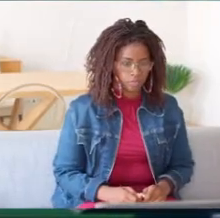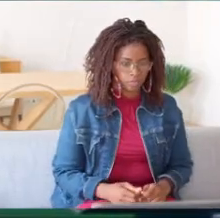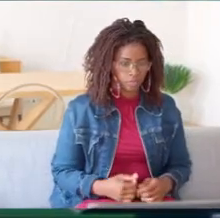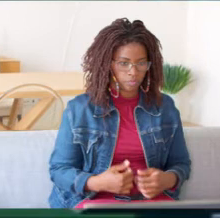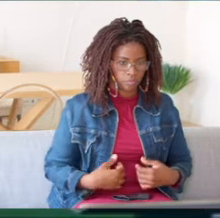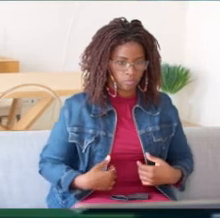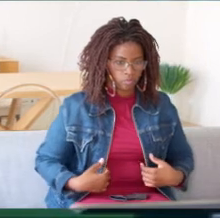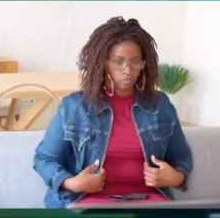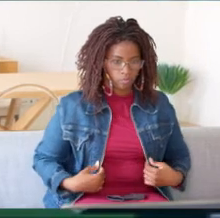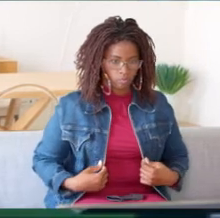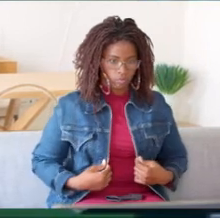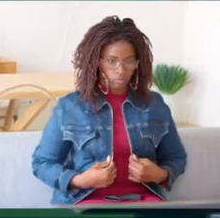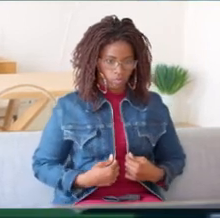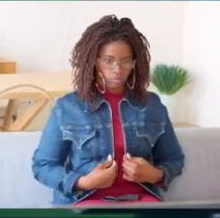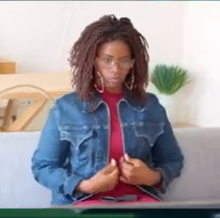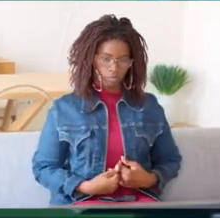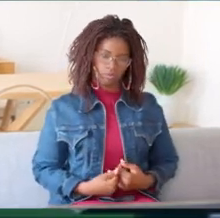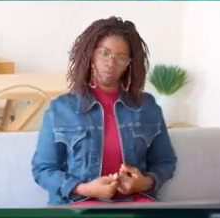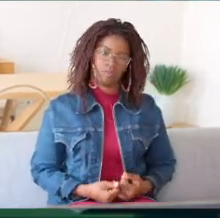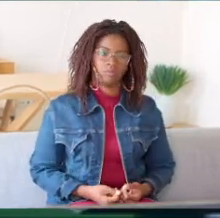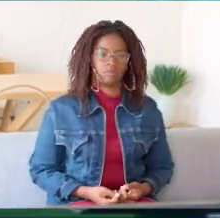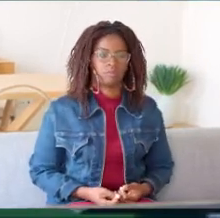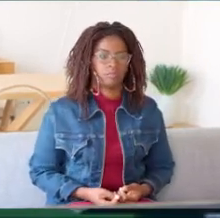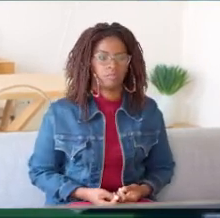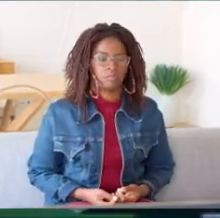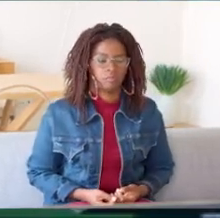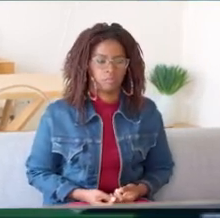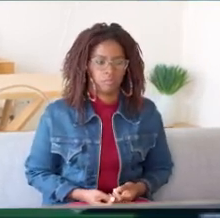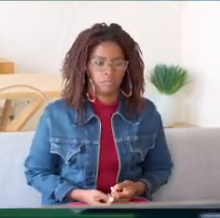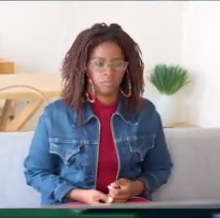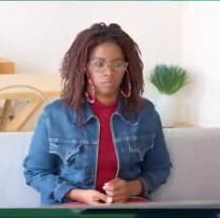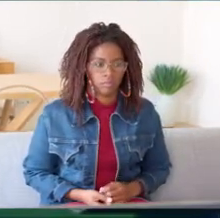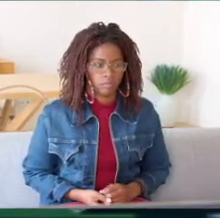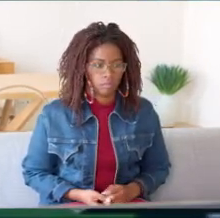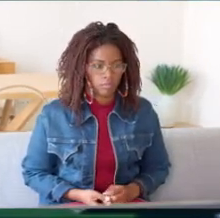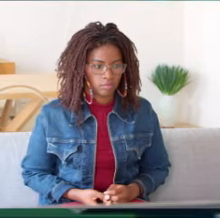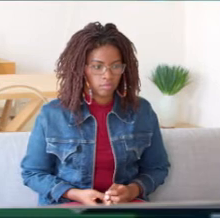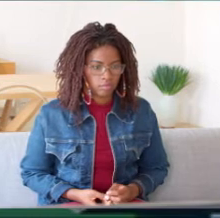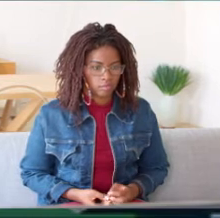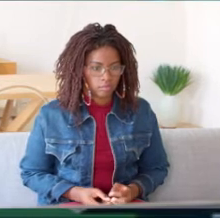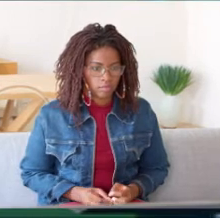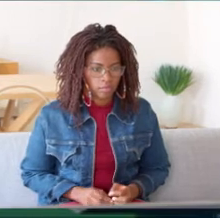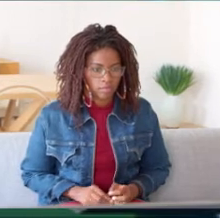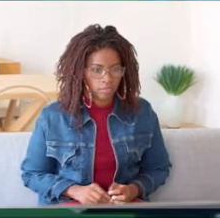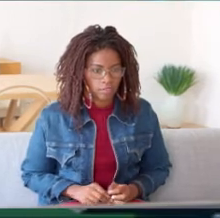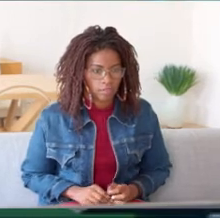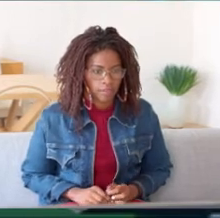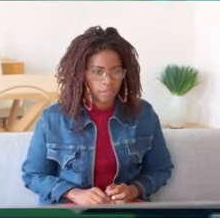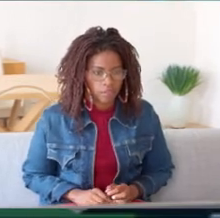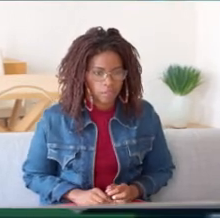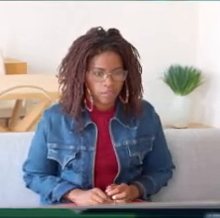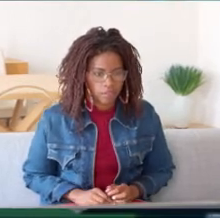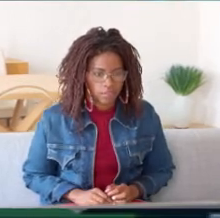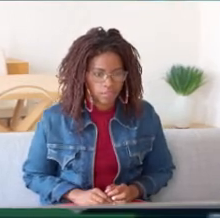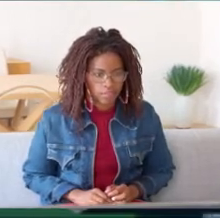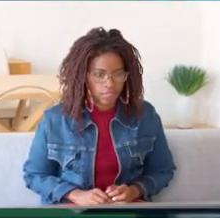jogou então eu repetir os outros jogadores relação jogo do Boa Vista os demais titulares todos foram modificados por isso que o ritmo jogou porque ele é uma disputa